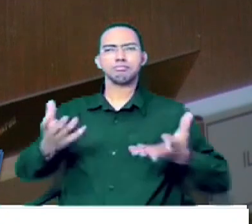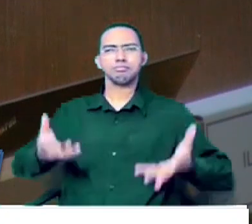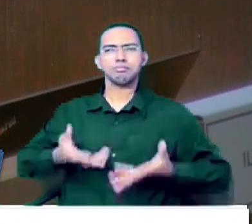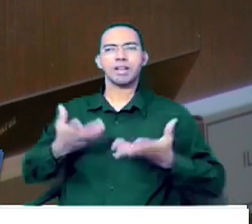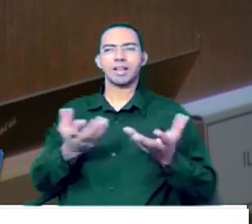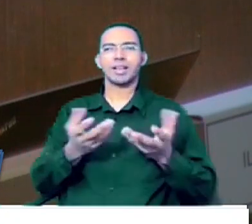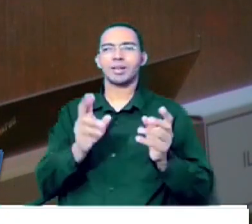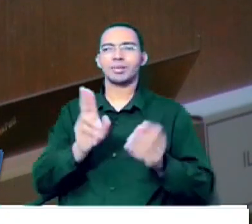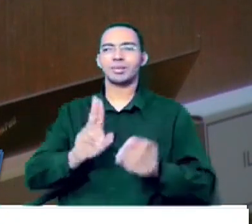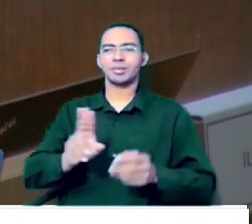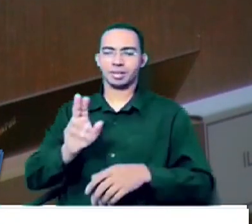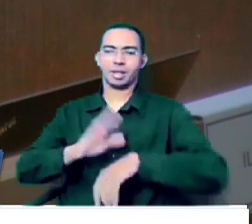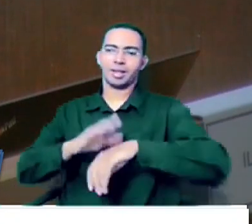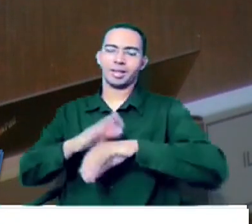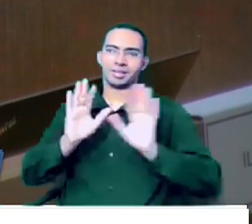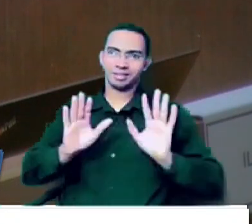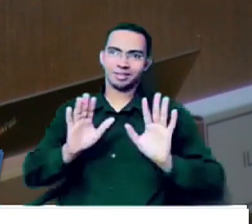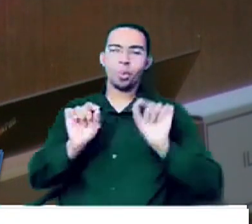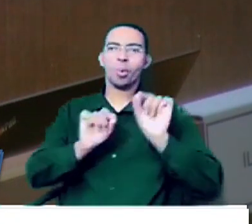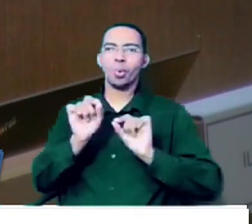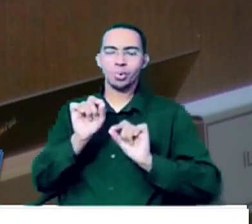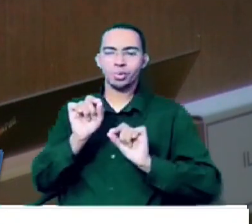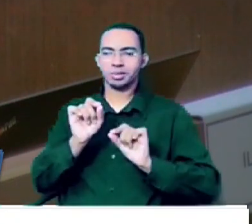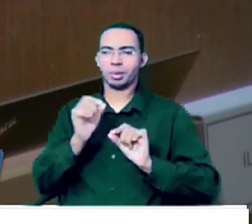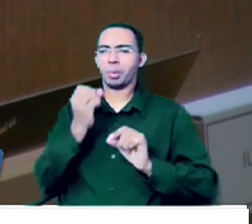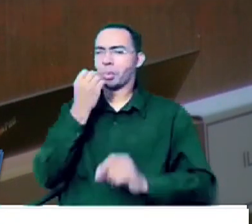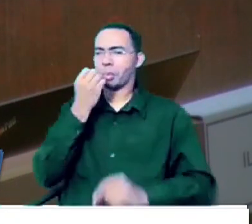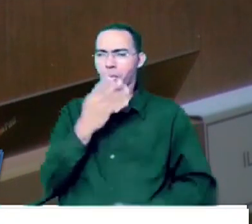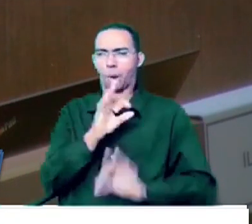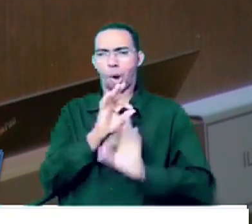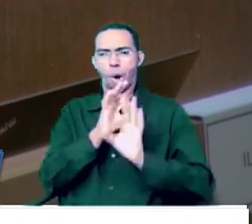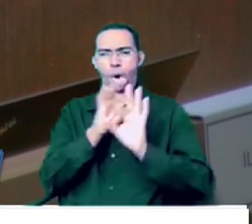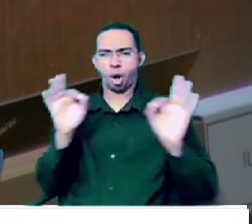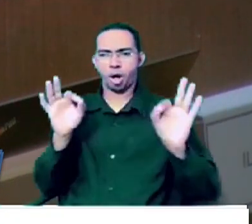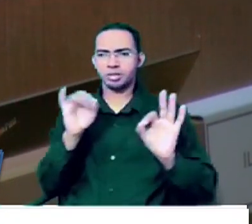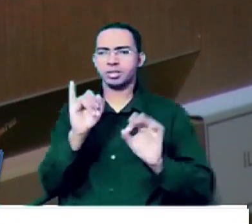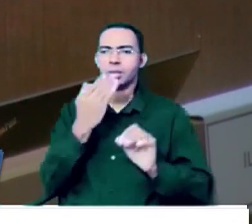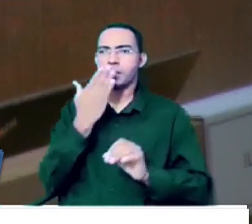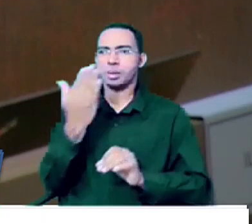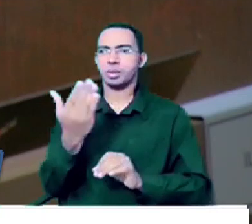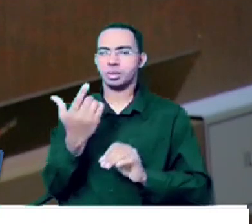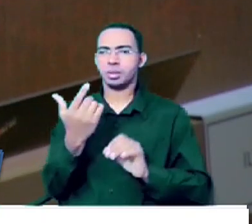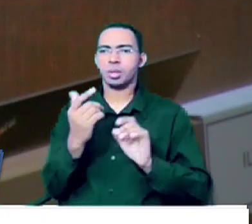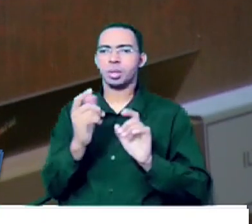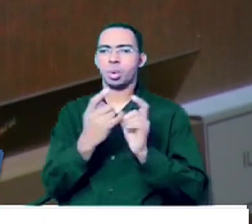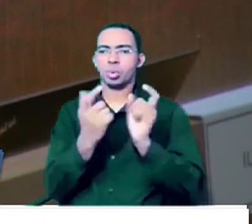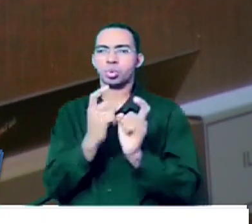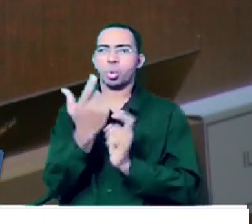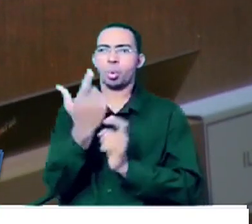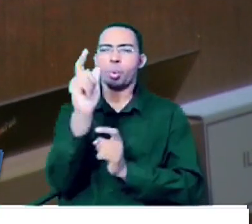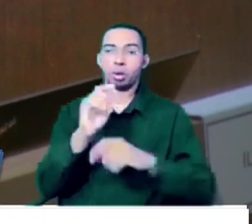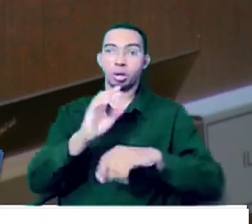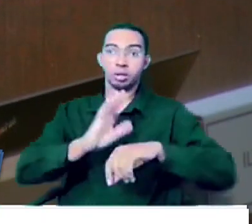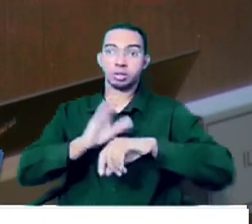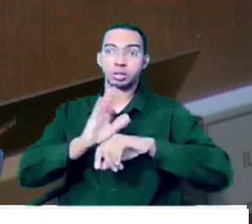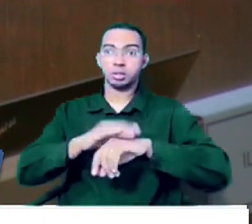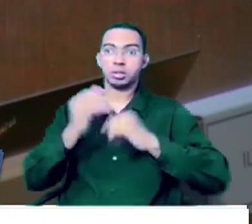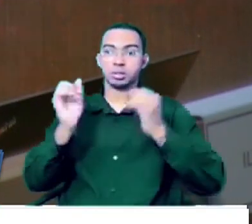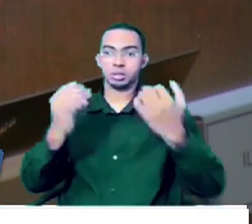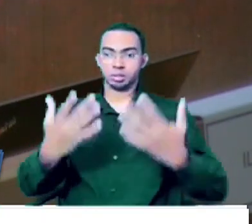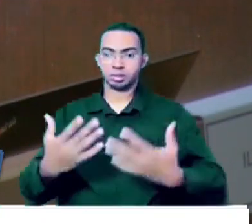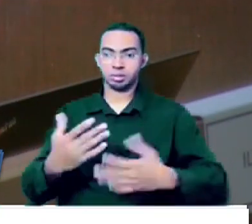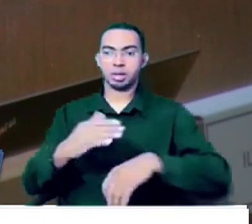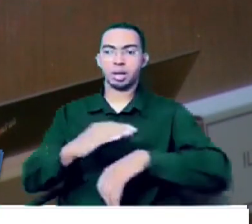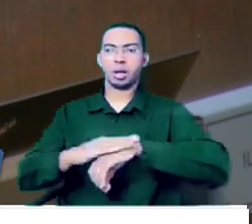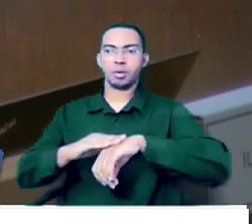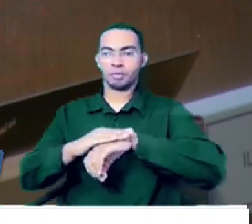Excelência, que bom, tudo bem, seja discutido uma próxima matéria, mas eu tinha falado isso com Gils Pelizzaro,